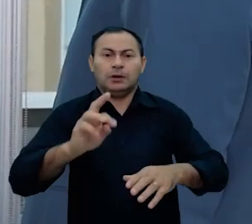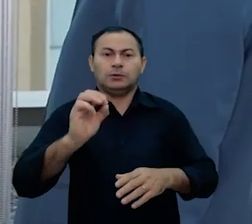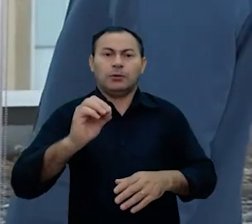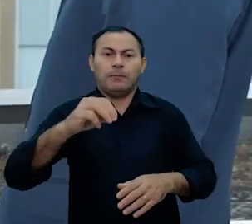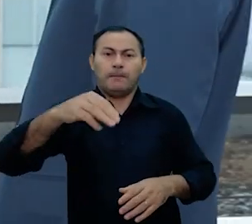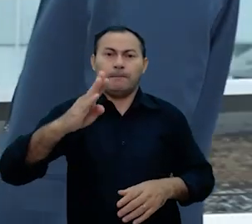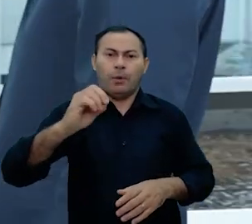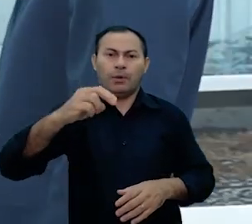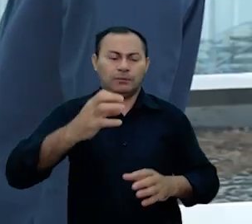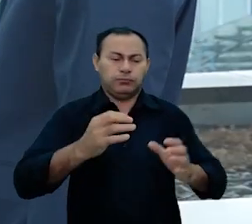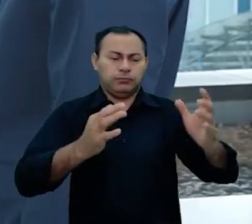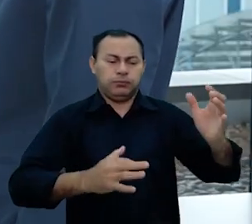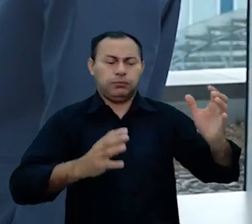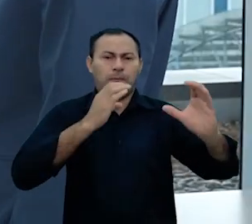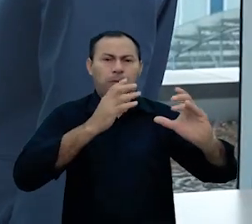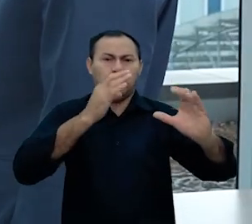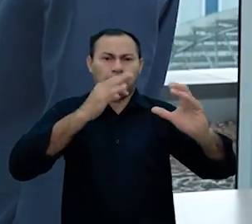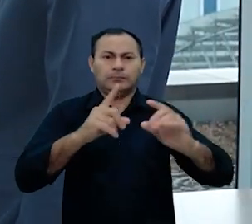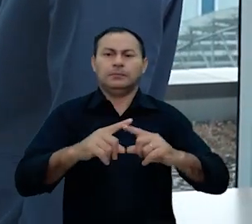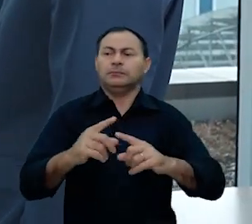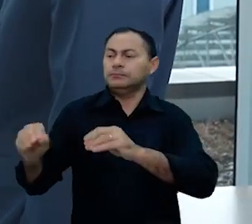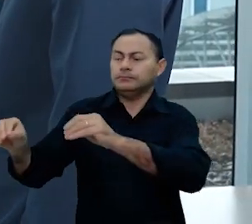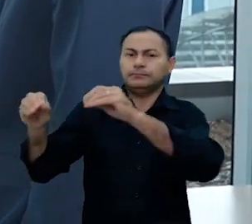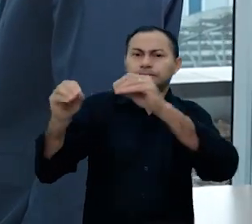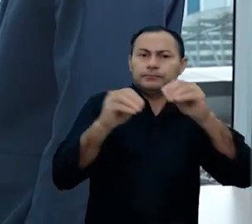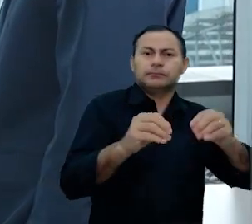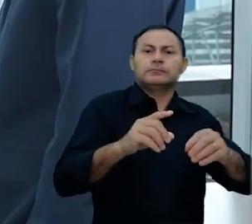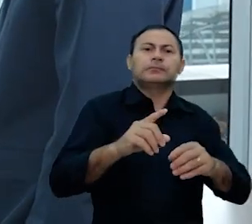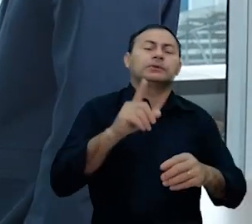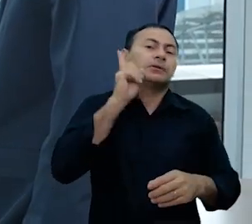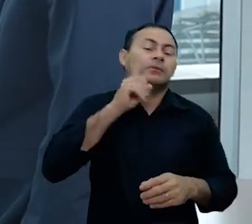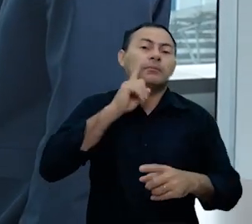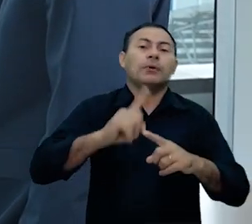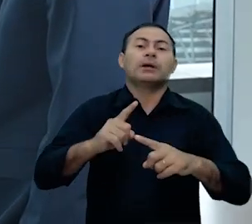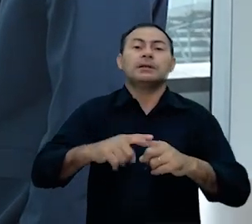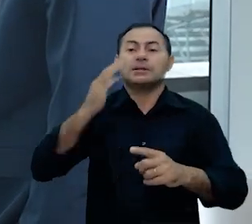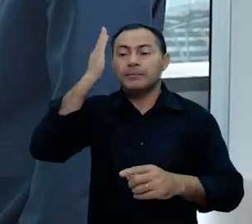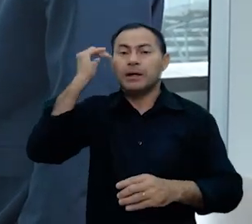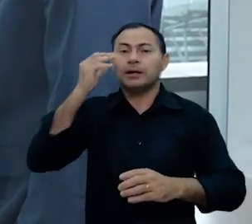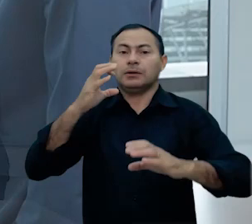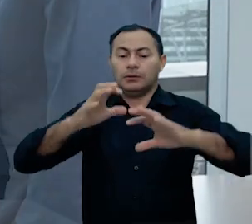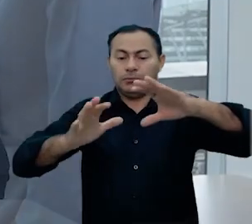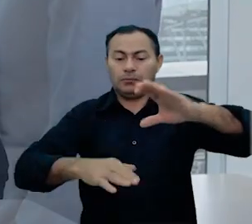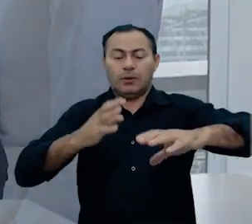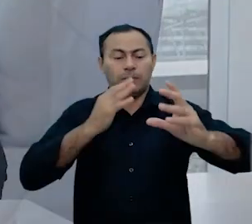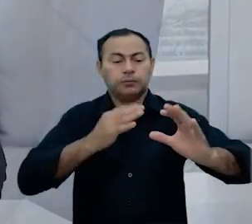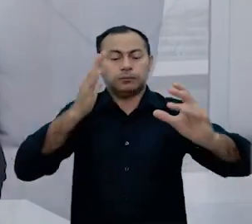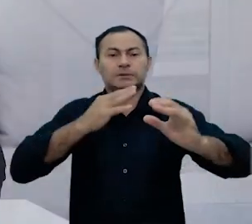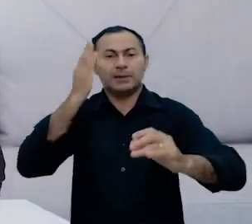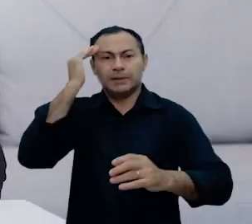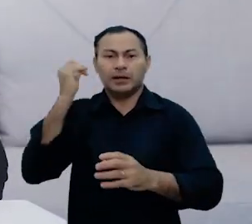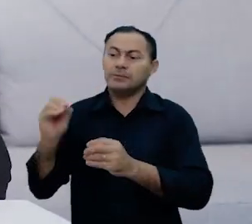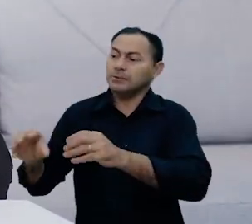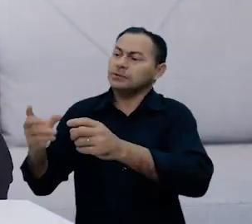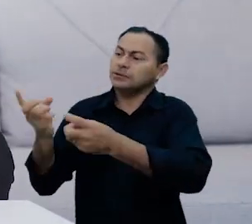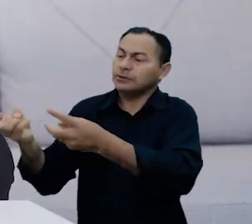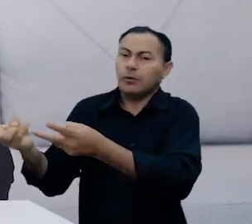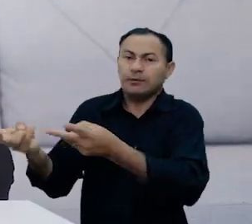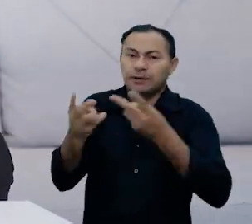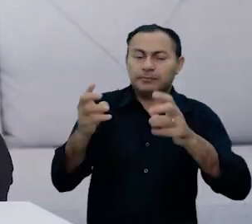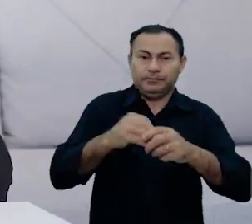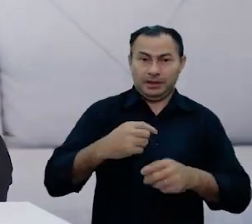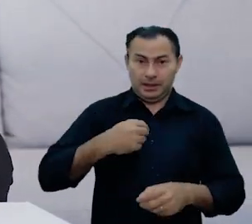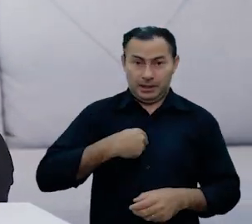sua grande oportunidade de vir para os Estados Unidos veio porque ele tocava trombone. Eu mesmo, quando me formei